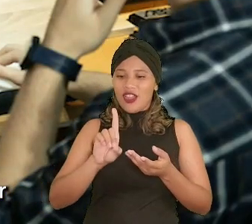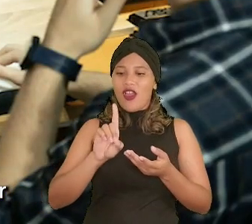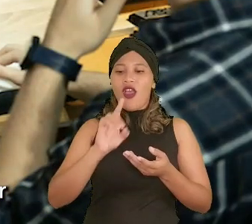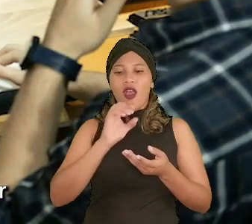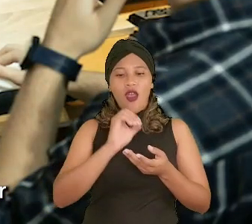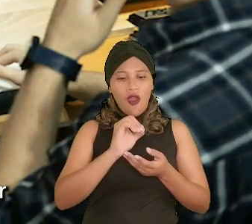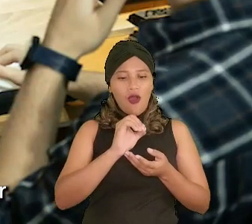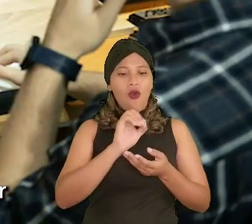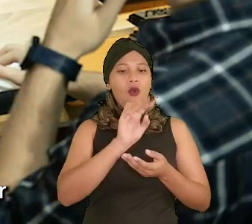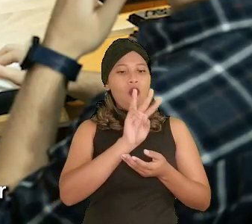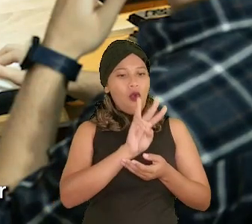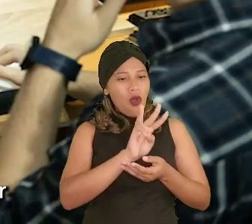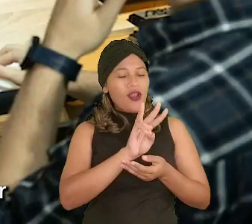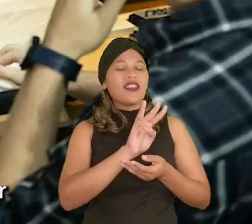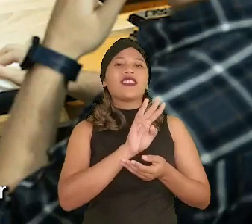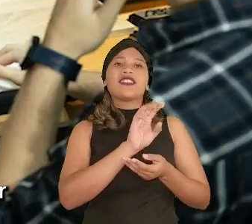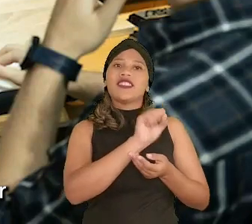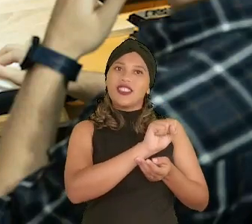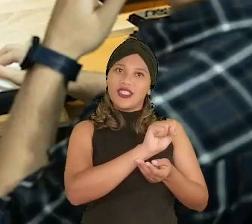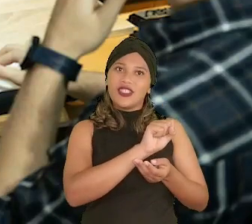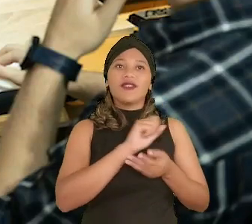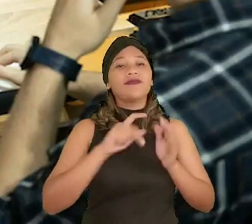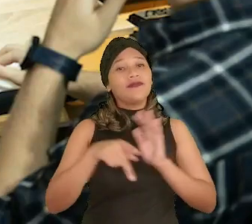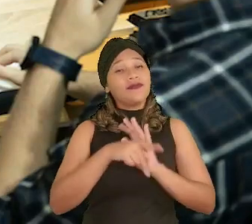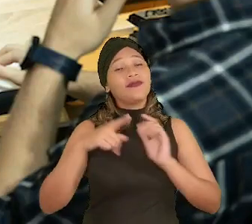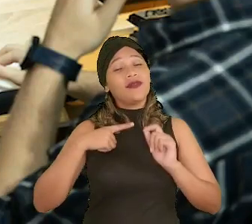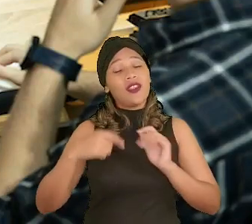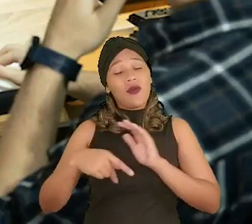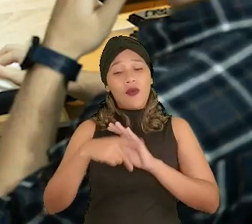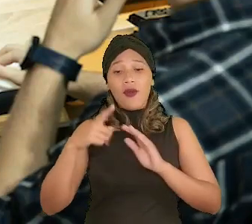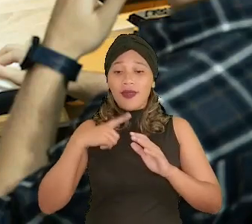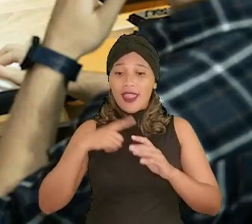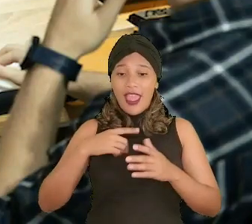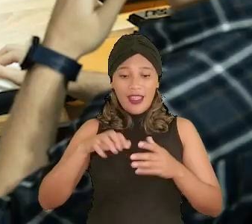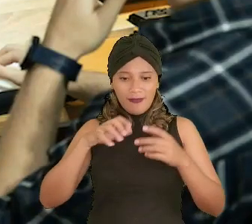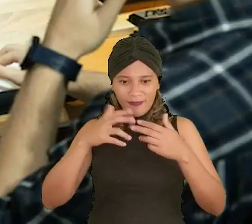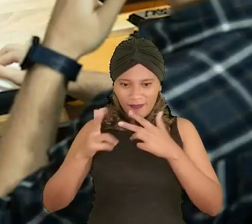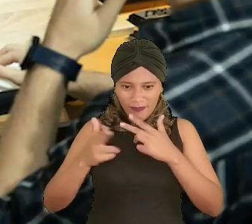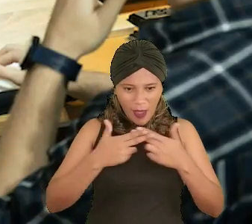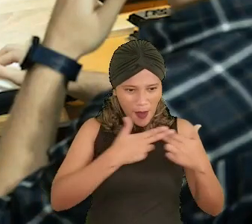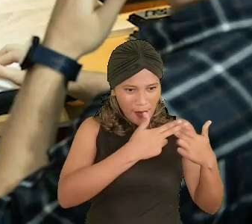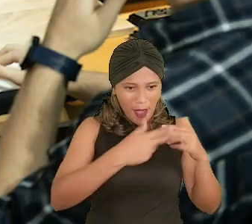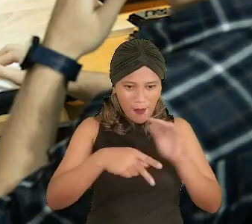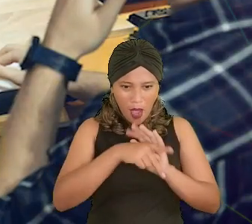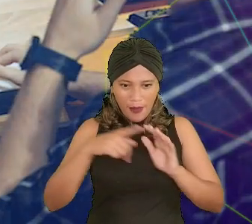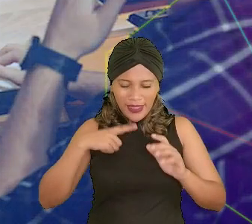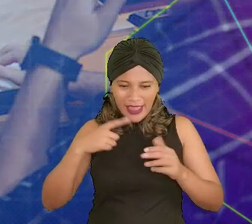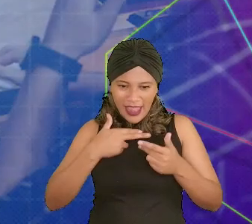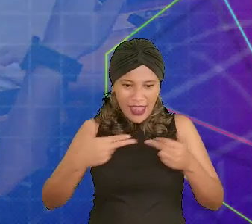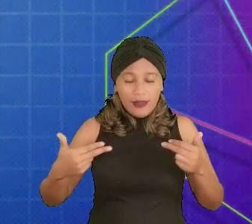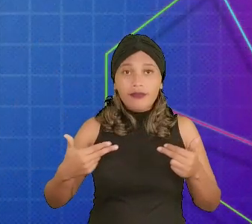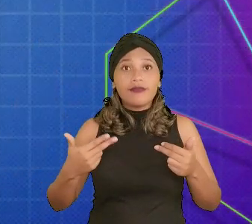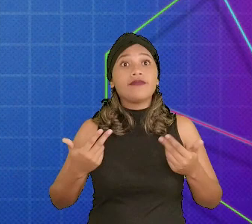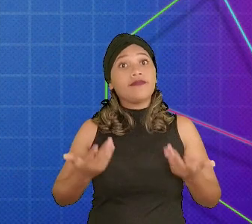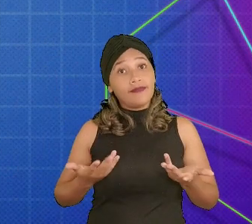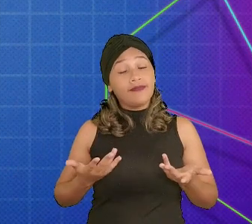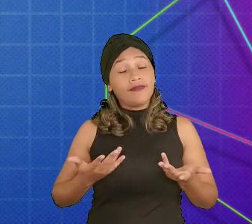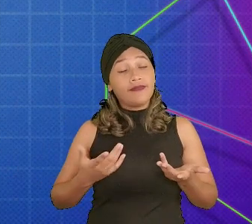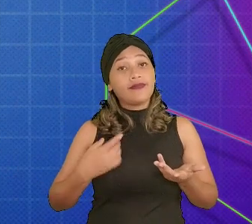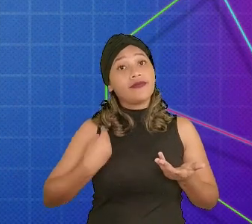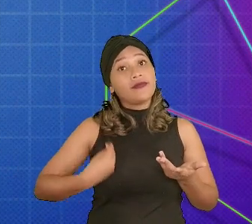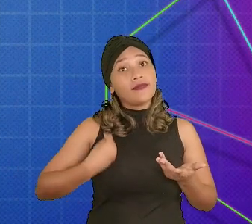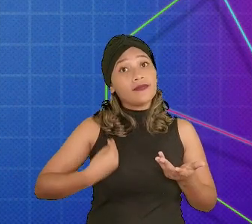Audio Workstation, que é um sequenciador que tem a finalidade de gravar, editar e tocar o áudio digital. Para